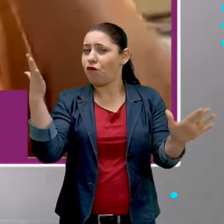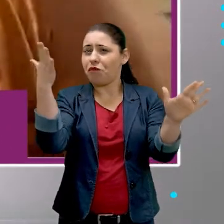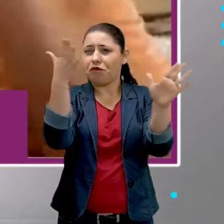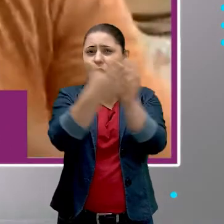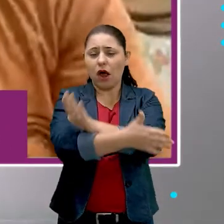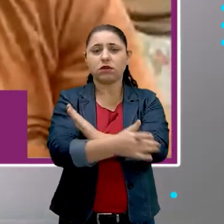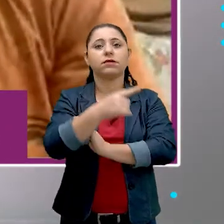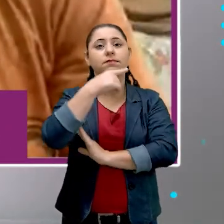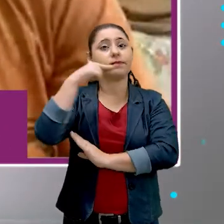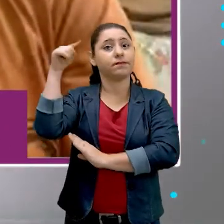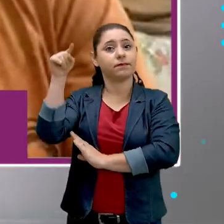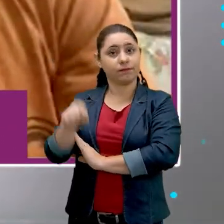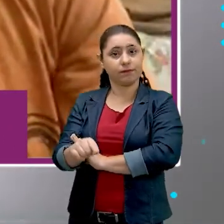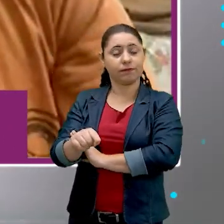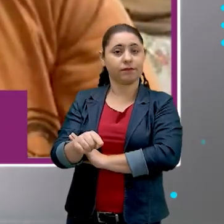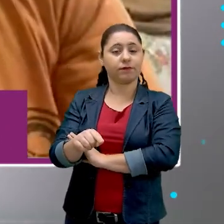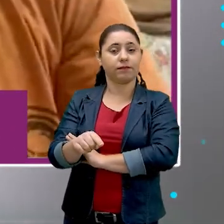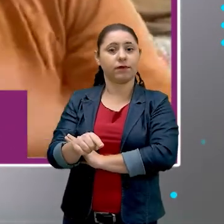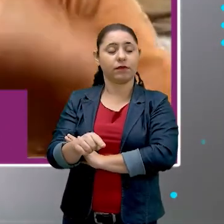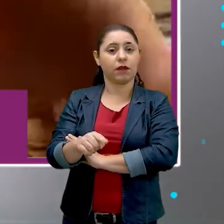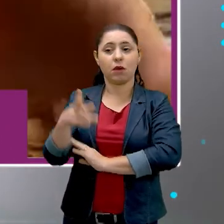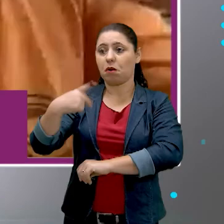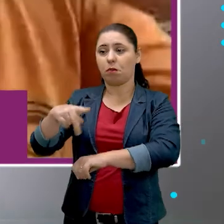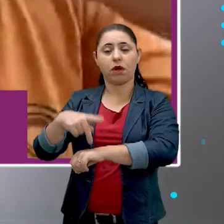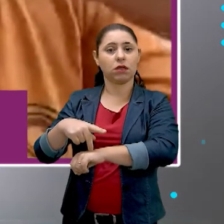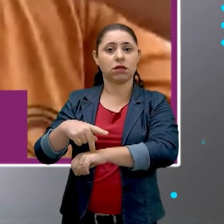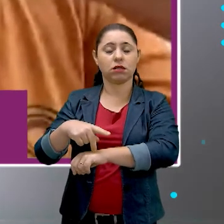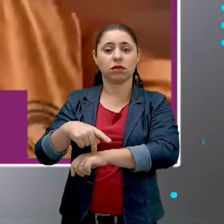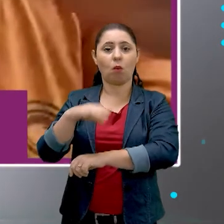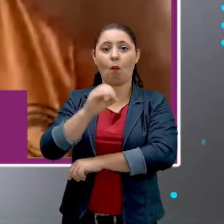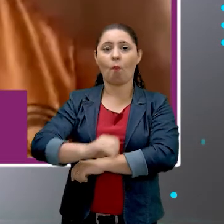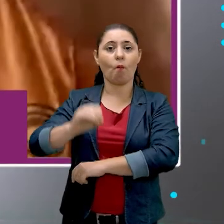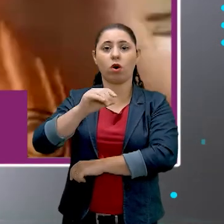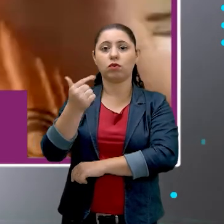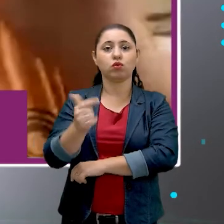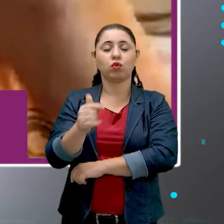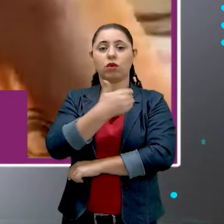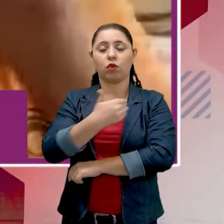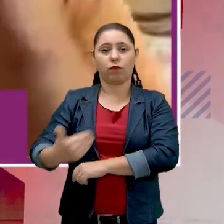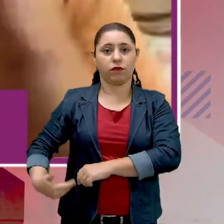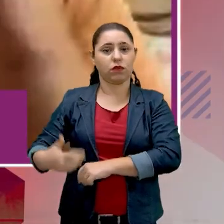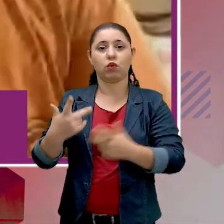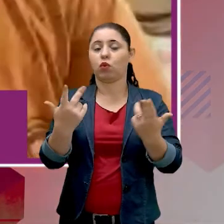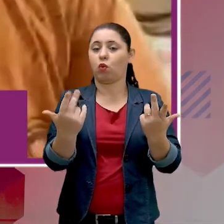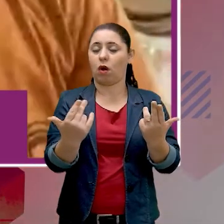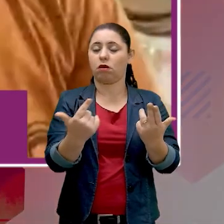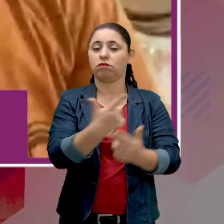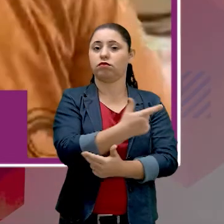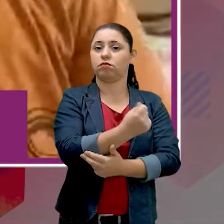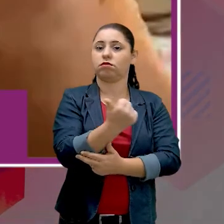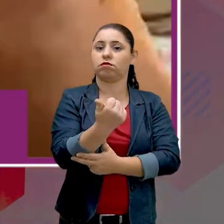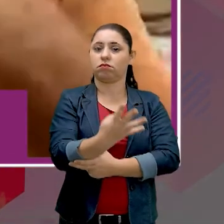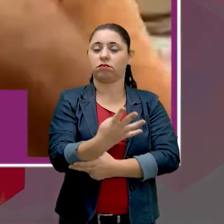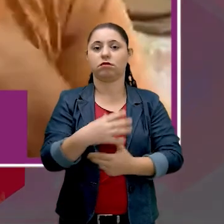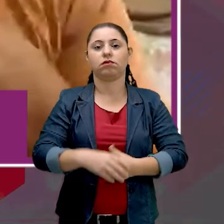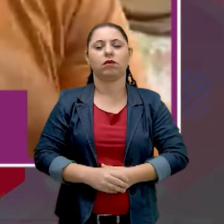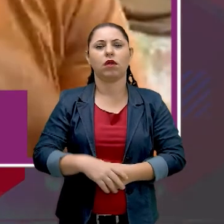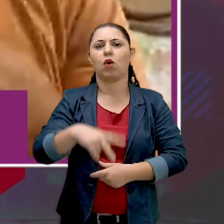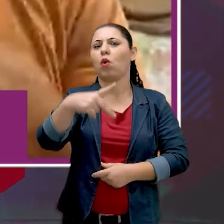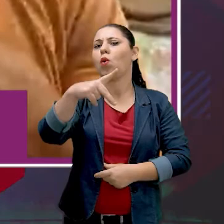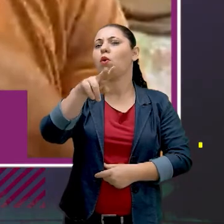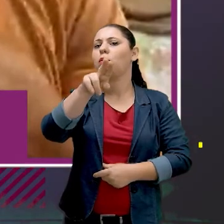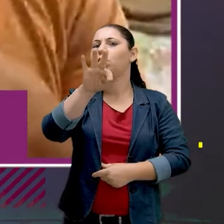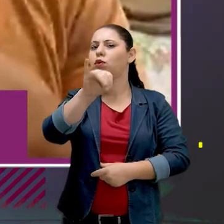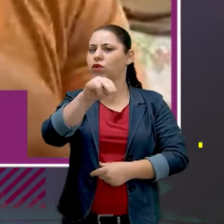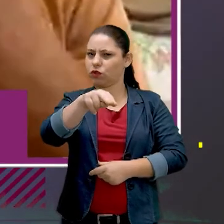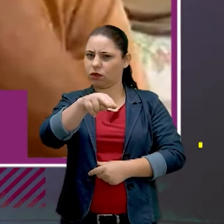noite, ele fugiu embora para a Rússia. E aí o país ficou sem governo na Ucrânia. Muito parecido com o nosso 2013, 2014. Naquele momento que fez